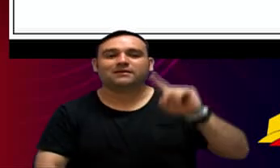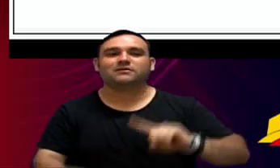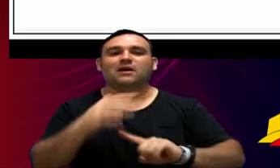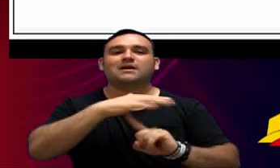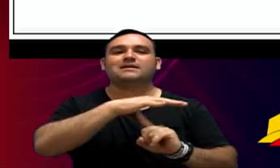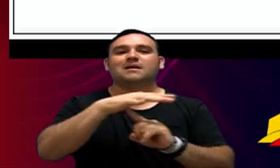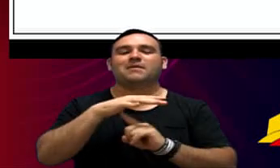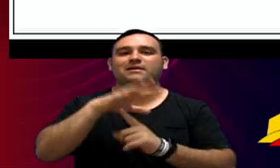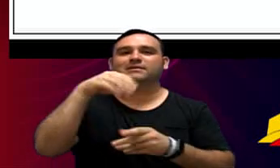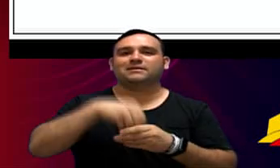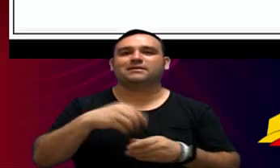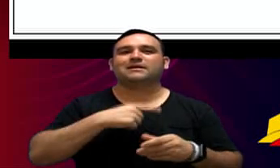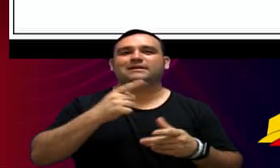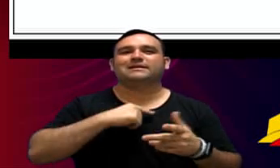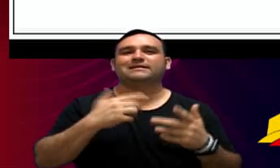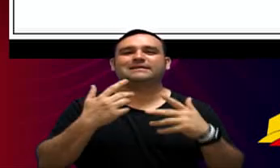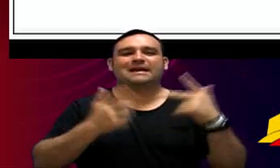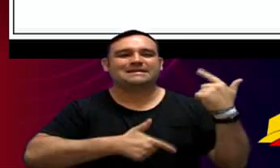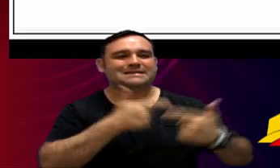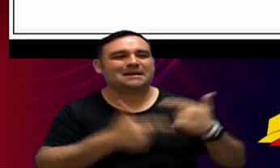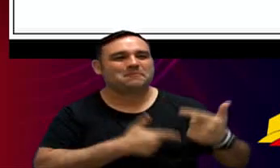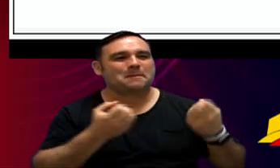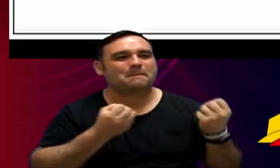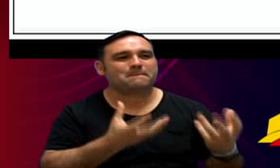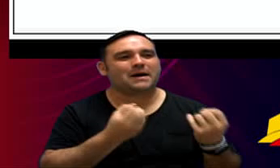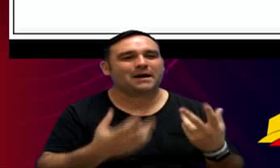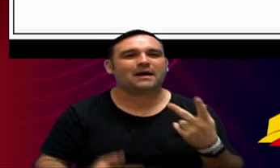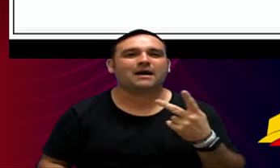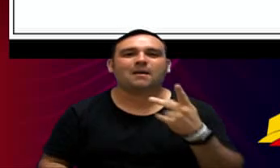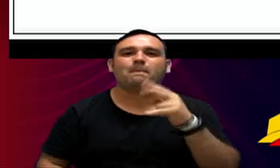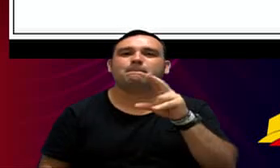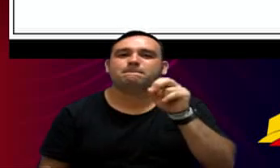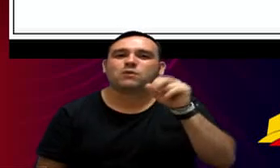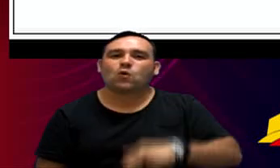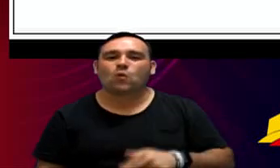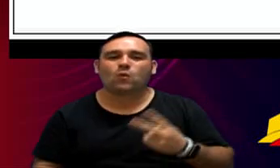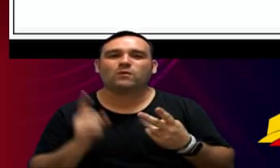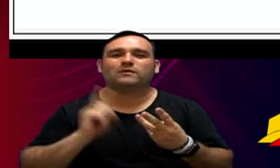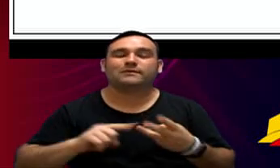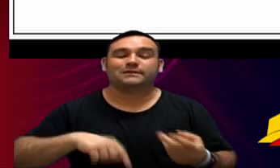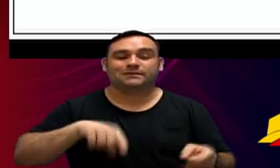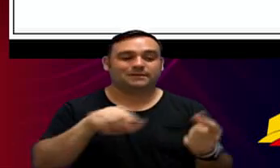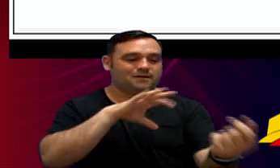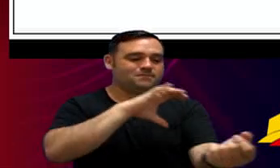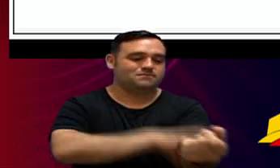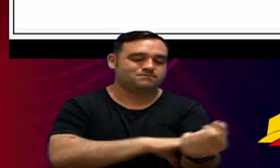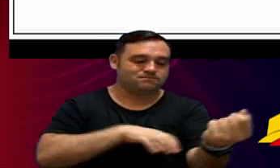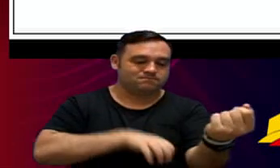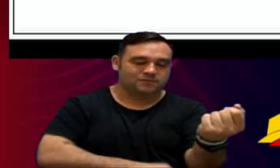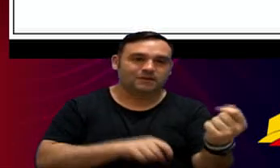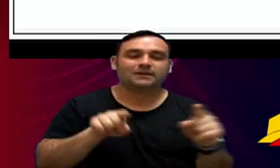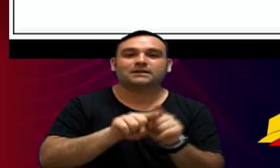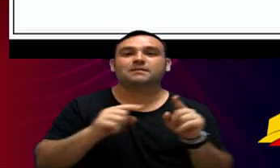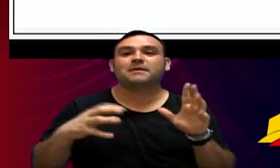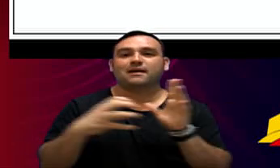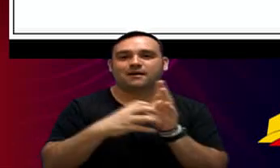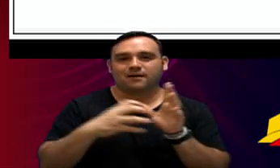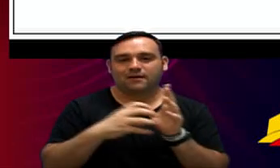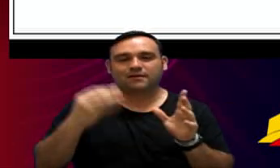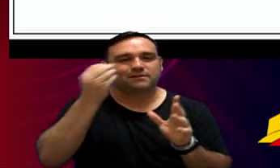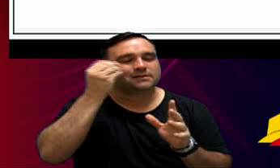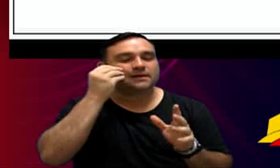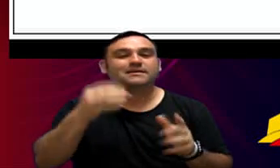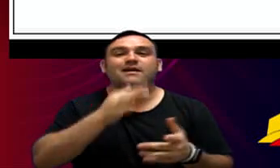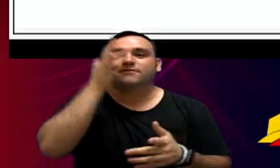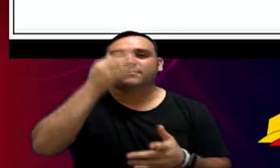Coronel Fernando Prestes, mutirão de emprego, Procon móvel, aferição de pressão, testes de HIV, doação de